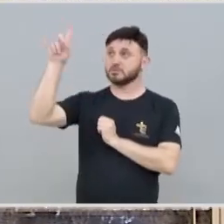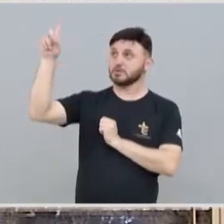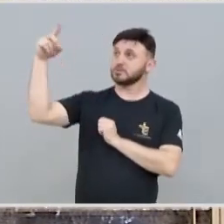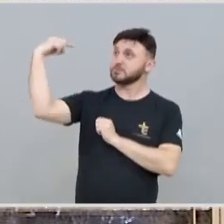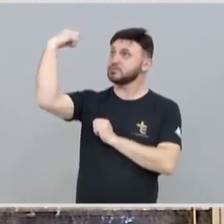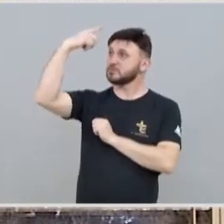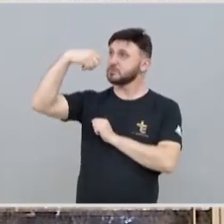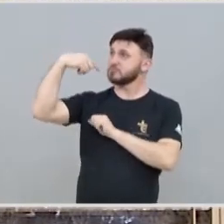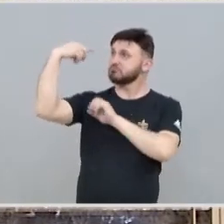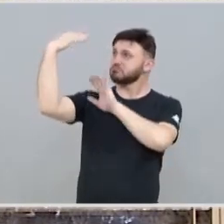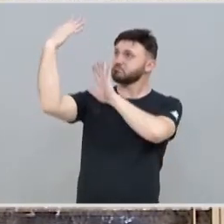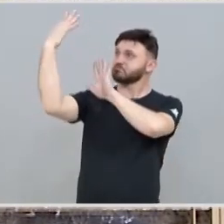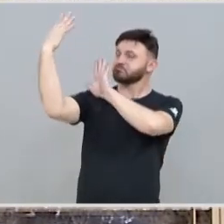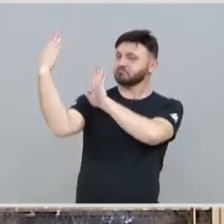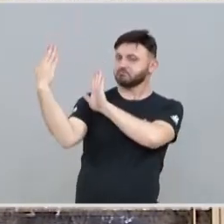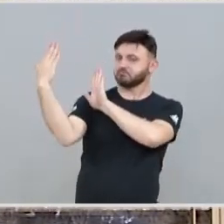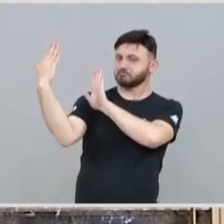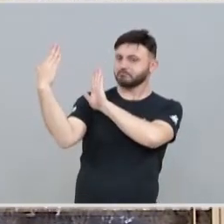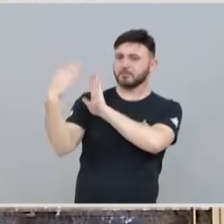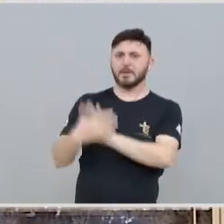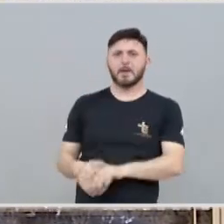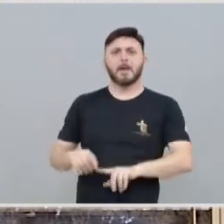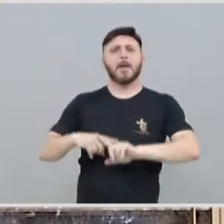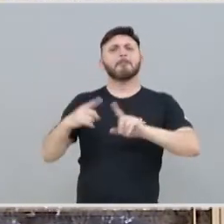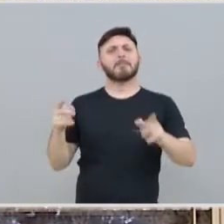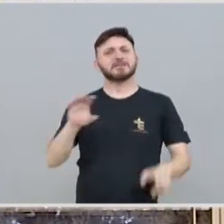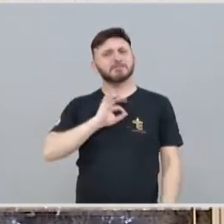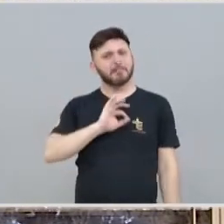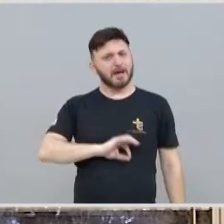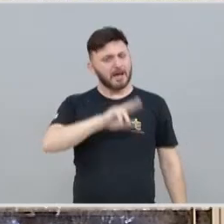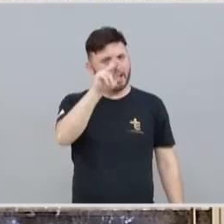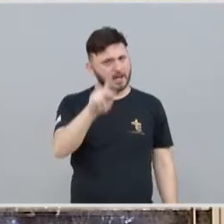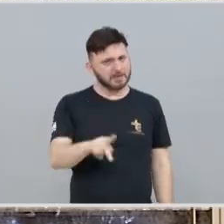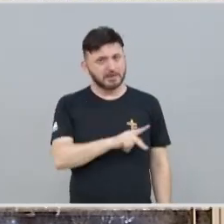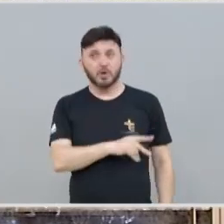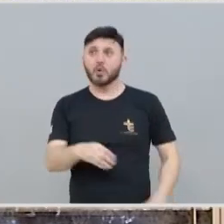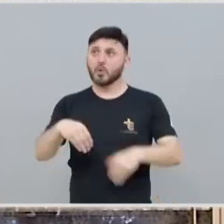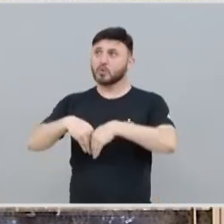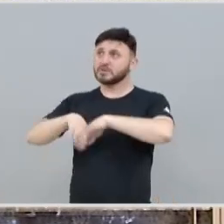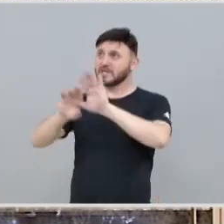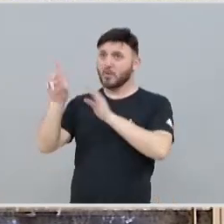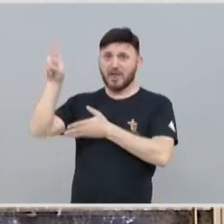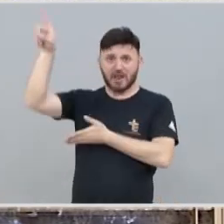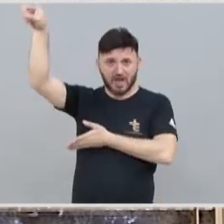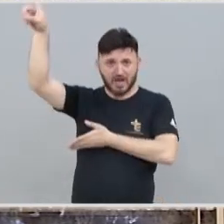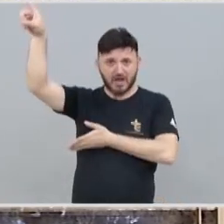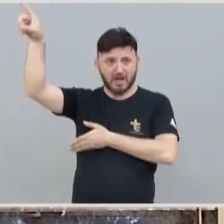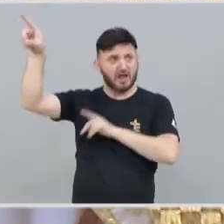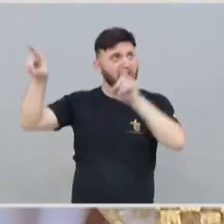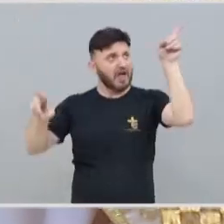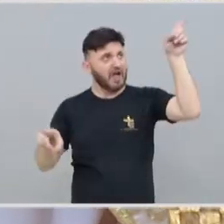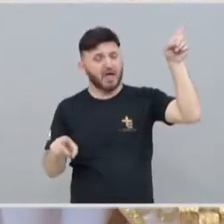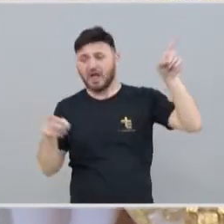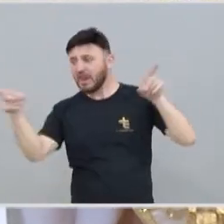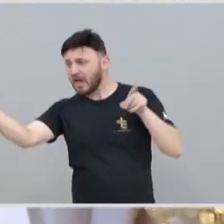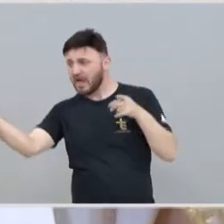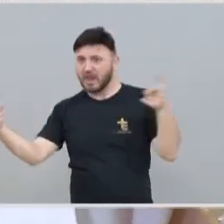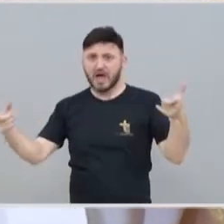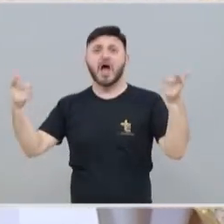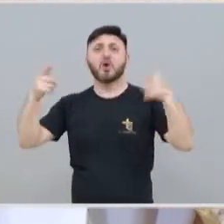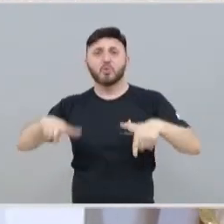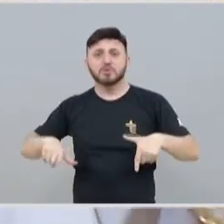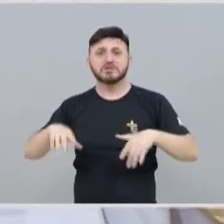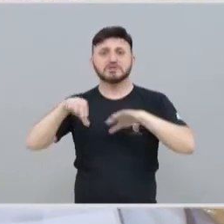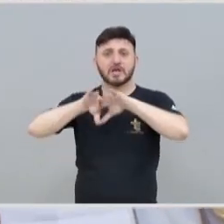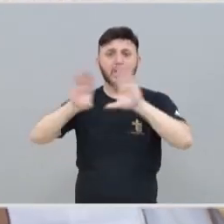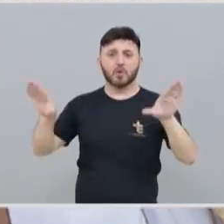face mas padre o céu é lá meus irmãos minhas irmãs nós